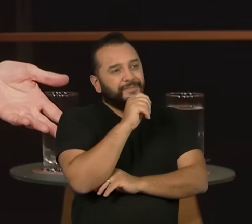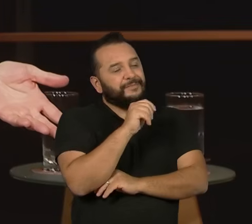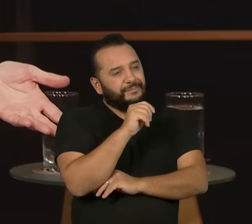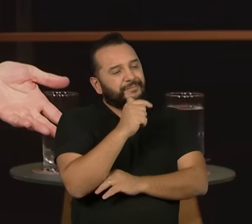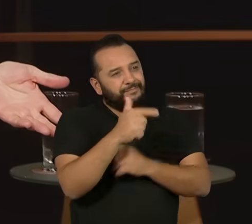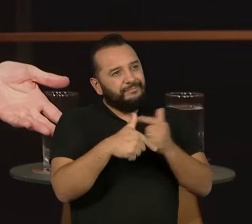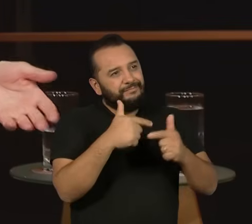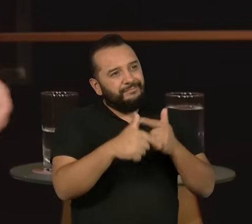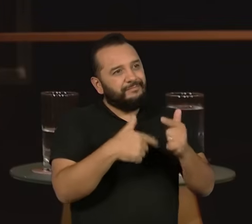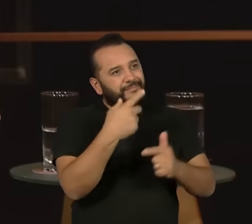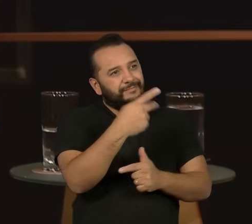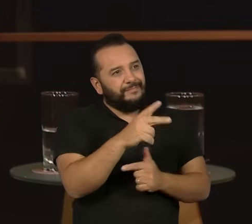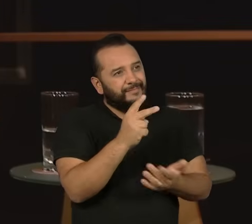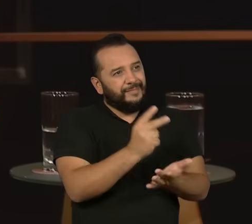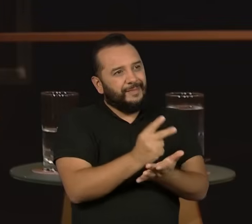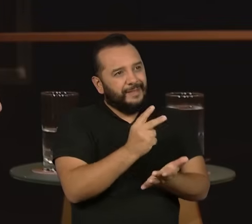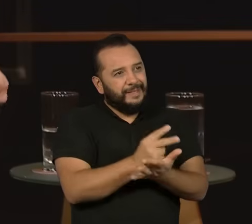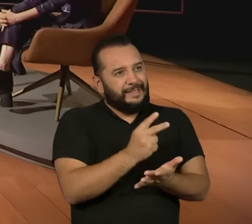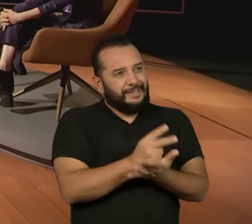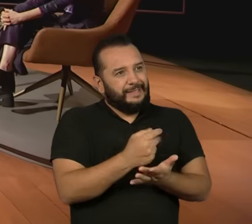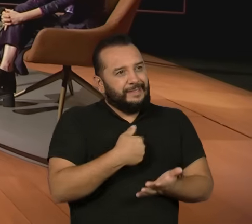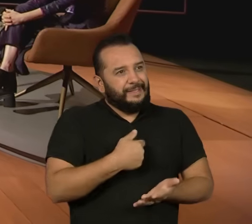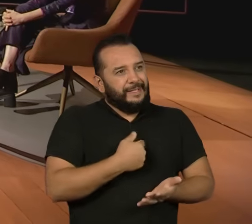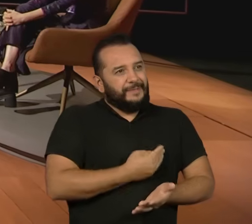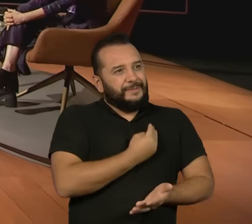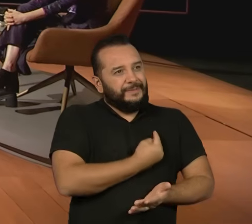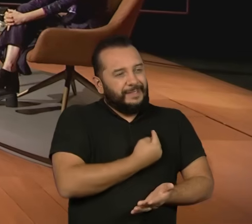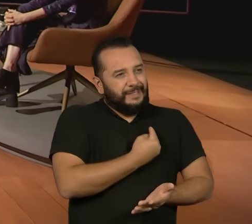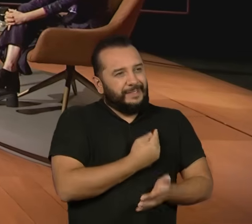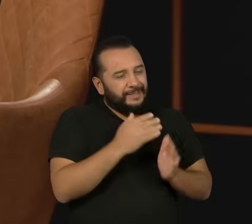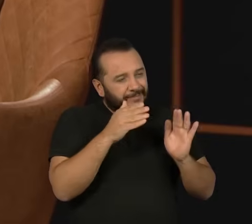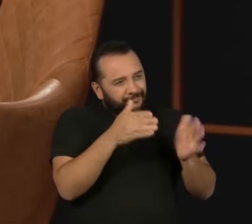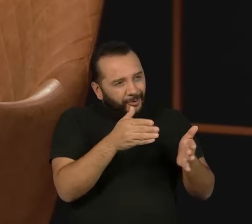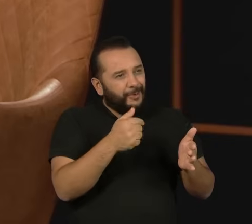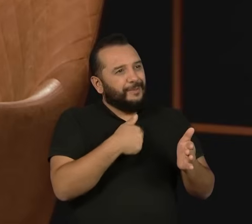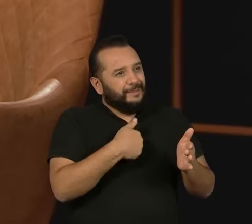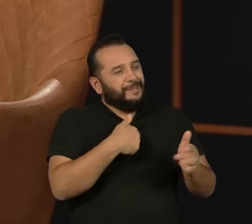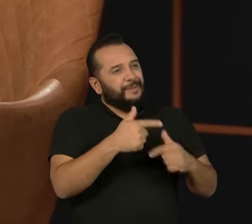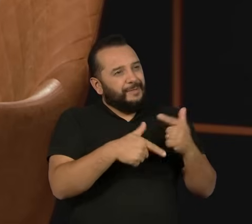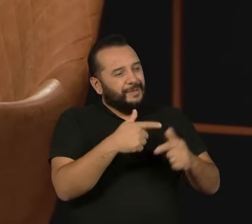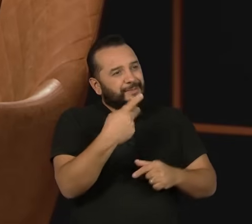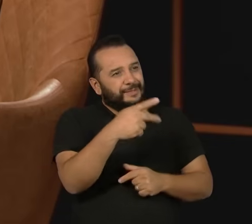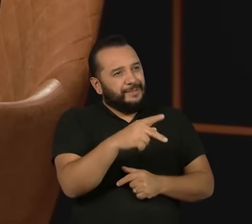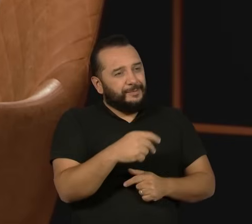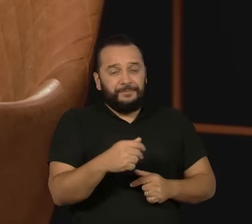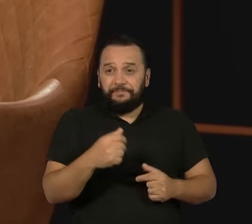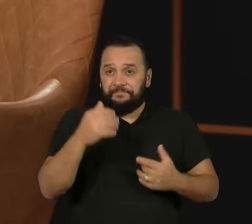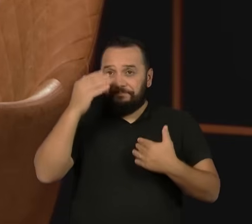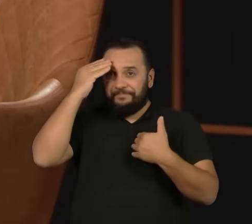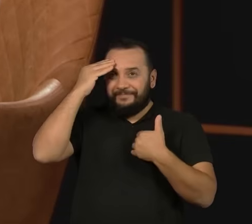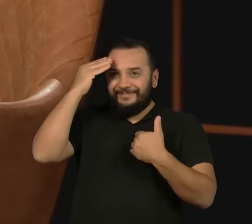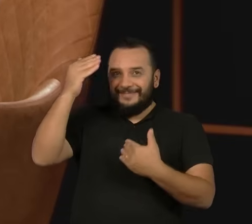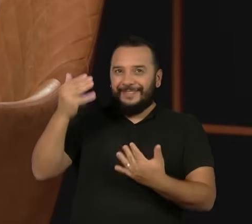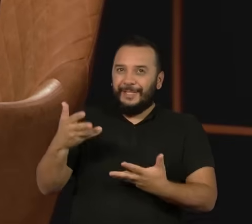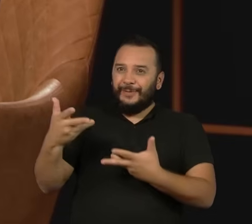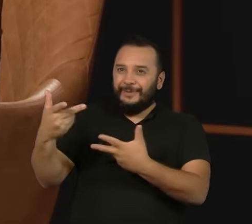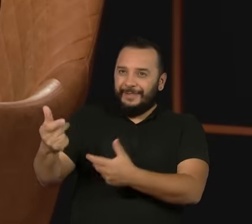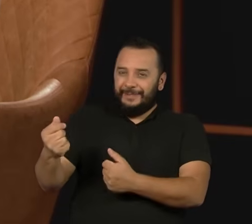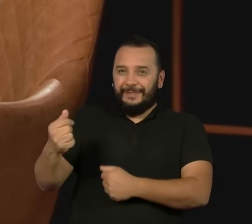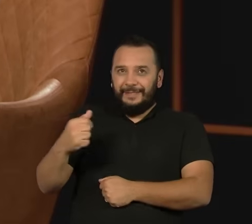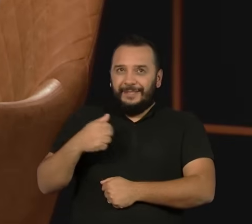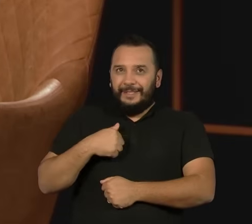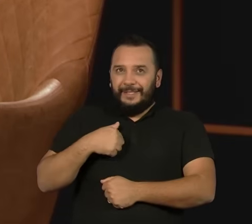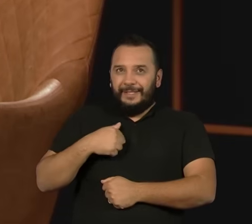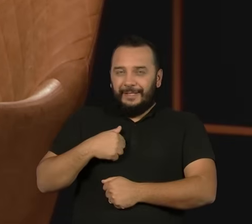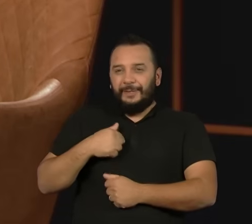seu trabalho constante, da sua dedicação ao seu ofício. Obrigada pelo convite. Eu vou cancelar